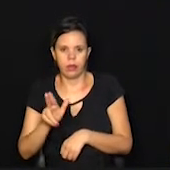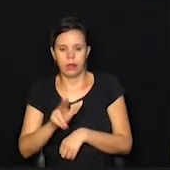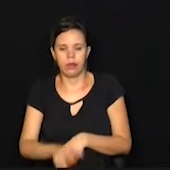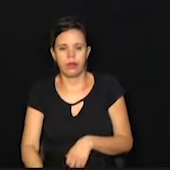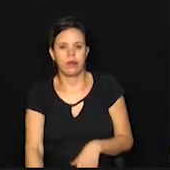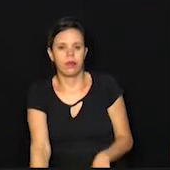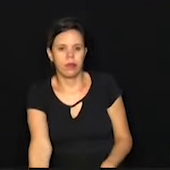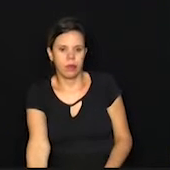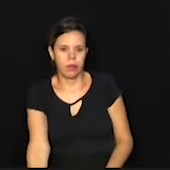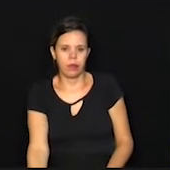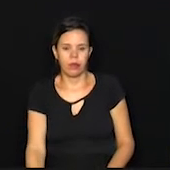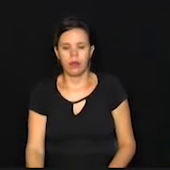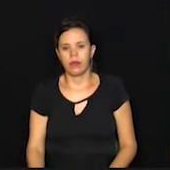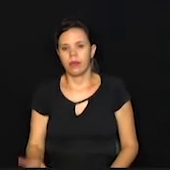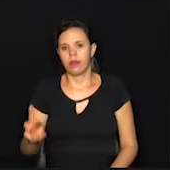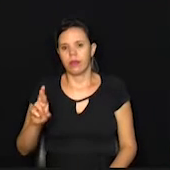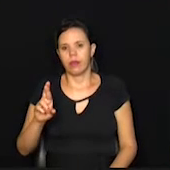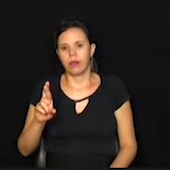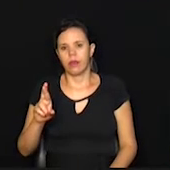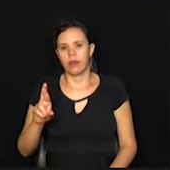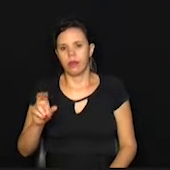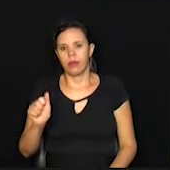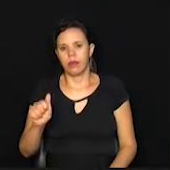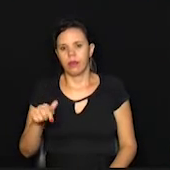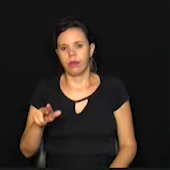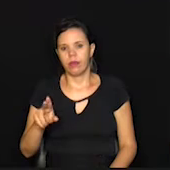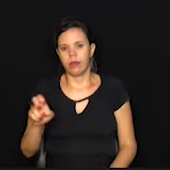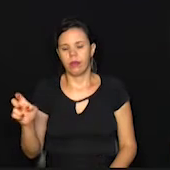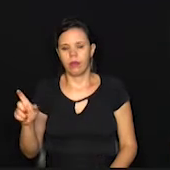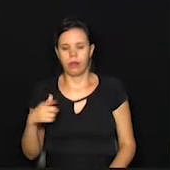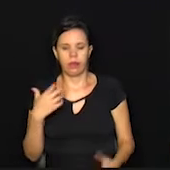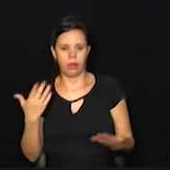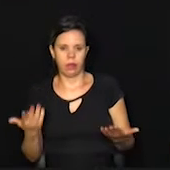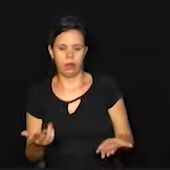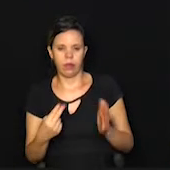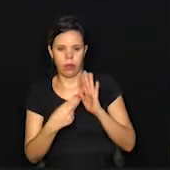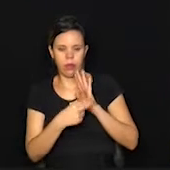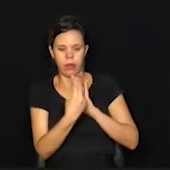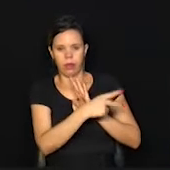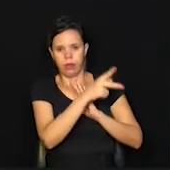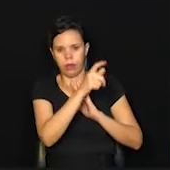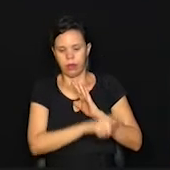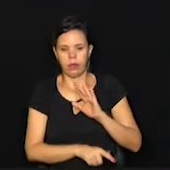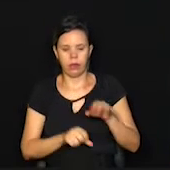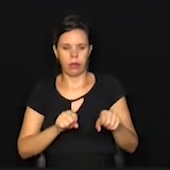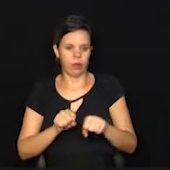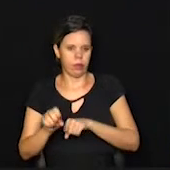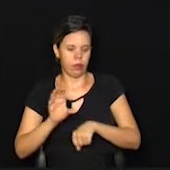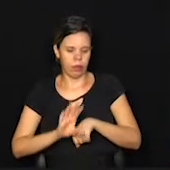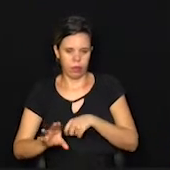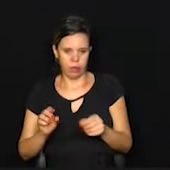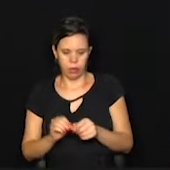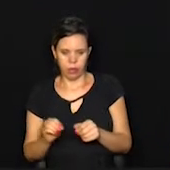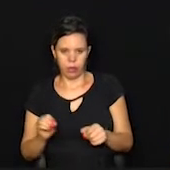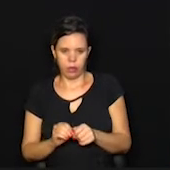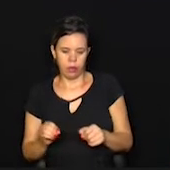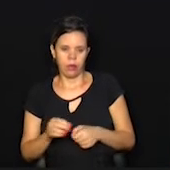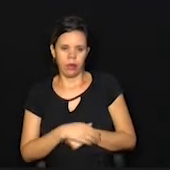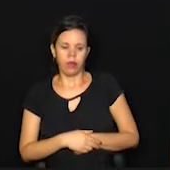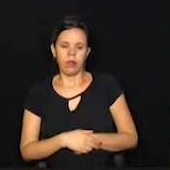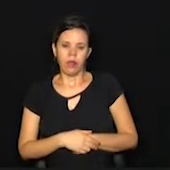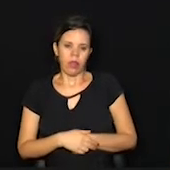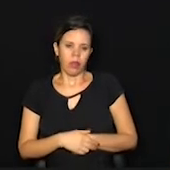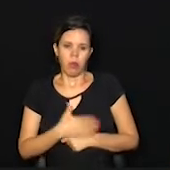como Raquel mas como Rute não aí ela passava a fazer algum tipo de Formação Então ela fazer supletivo